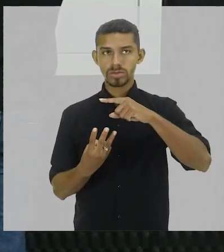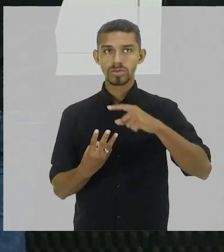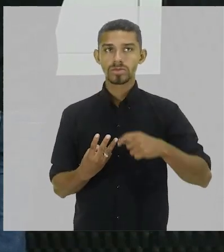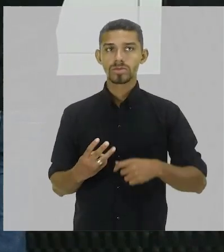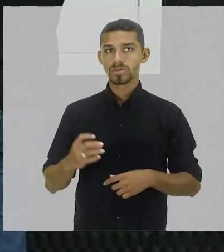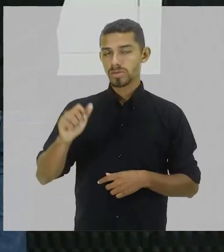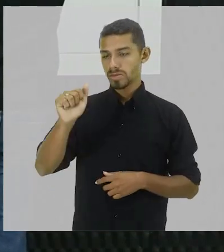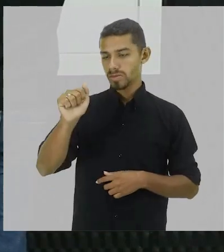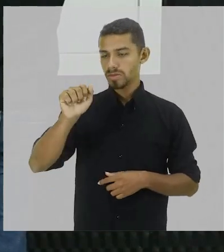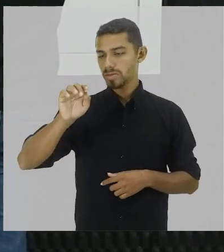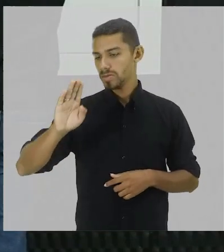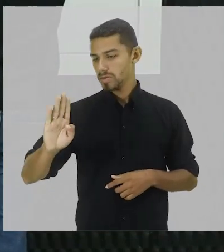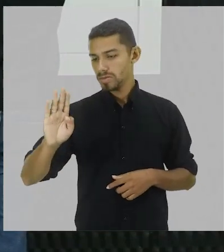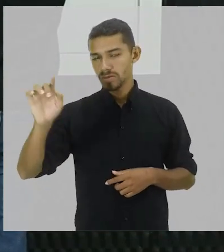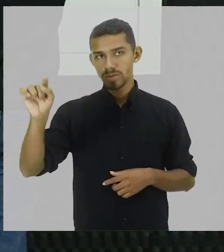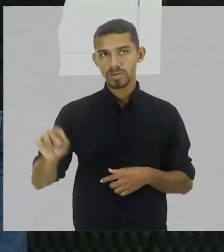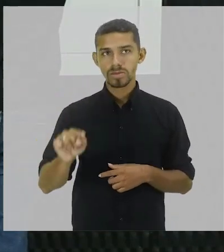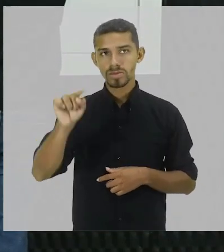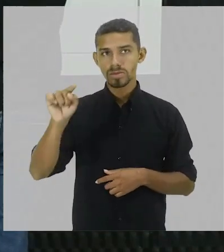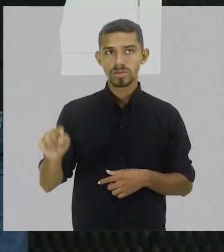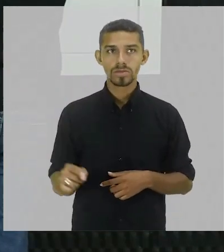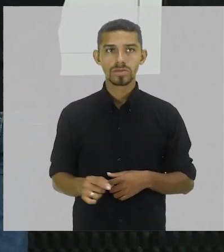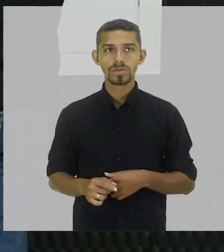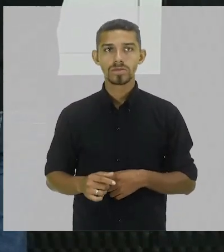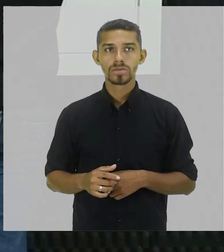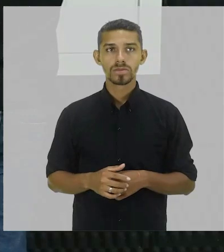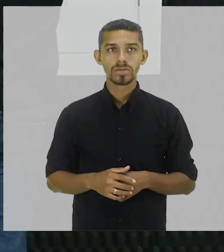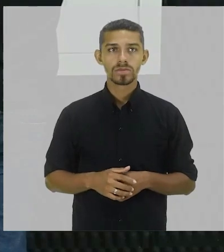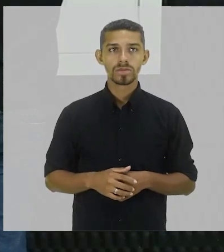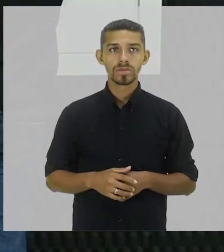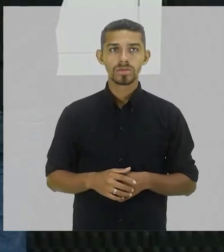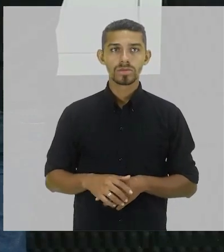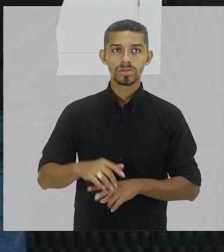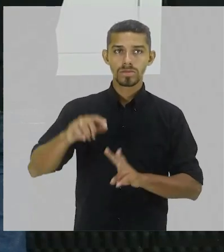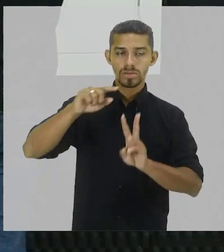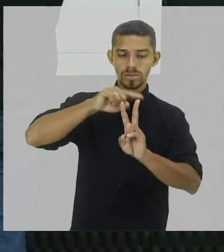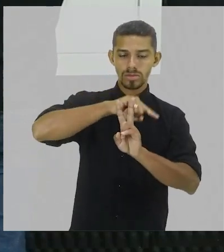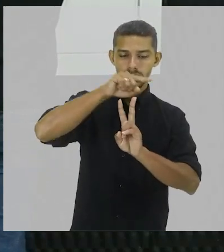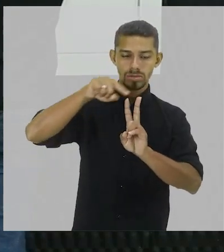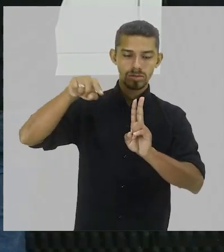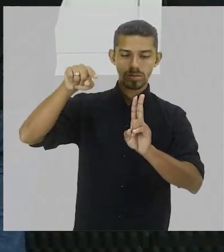da área da base, que é πr ao quadrado,